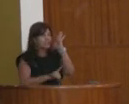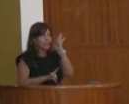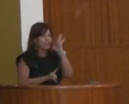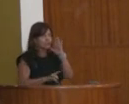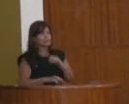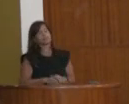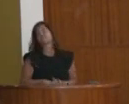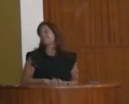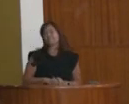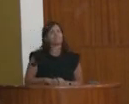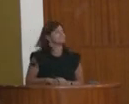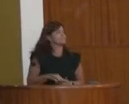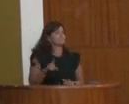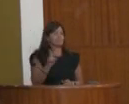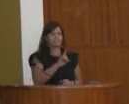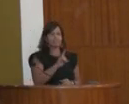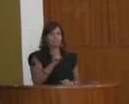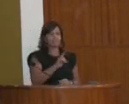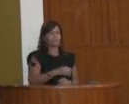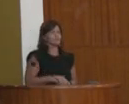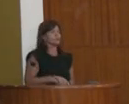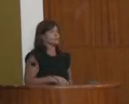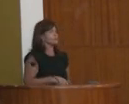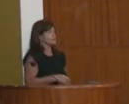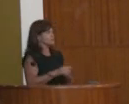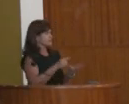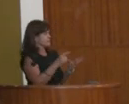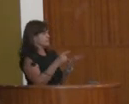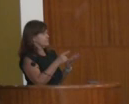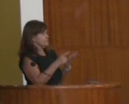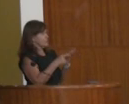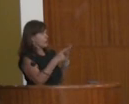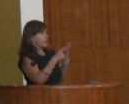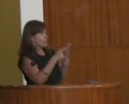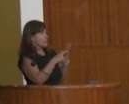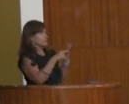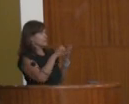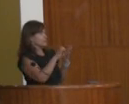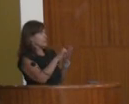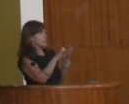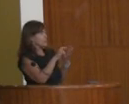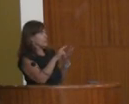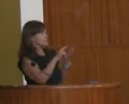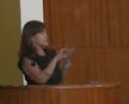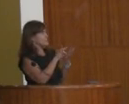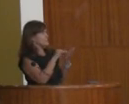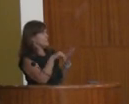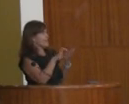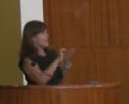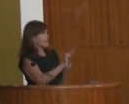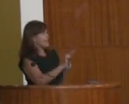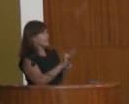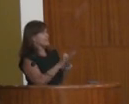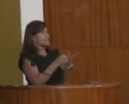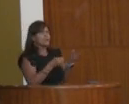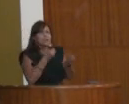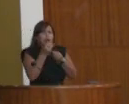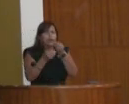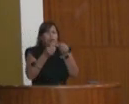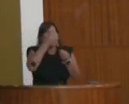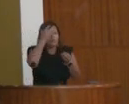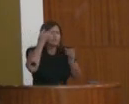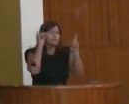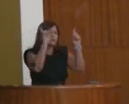Próxima pergunta é da senhora Elcineia Soares, da SMAC. Gostaria de saber, quando uma pessoa com deficiência